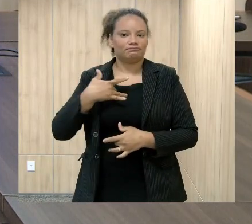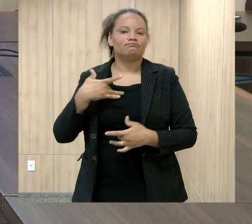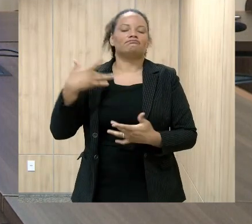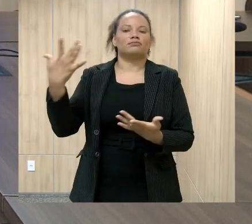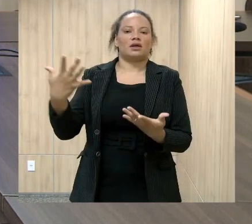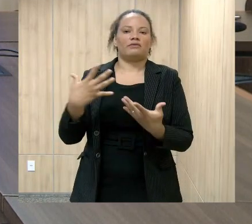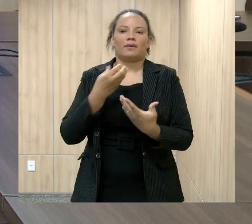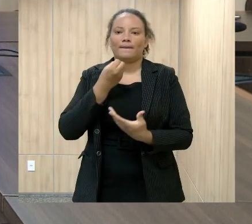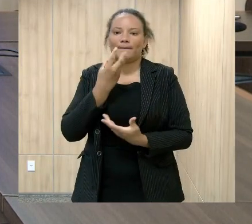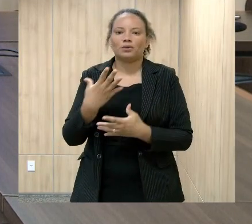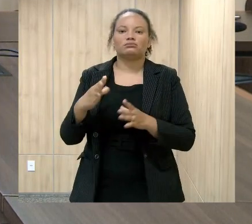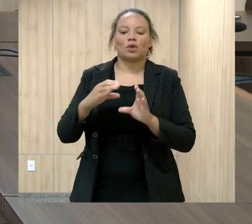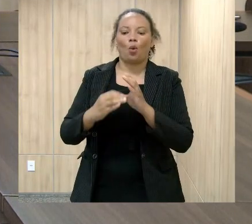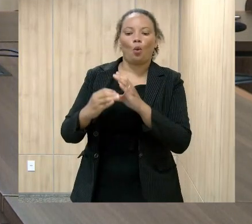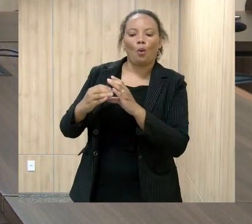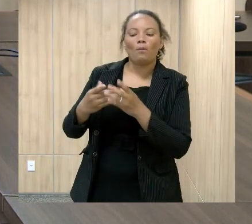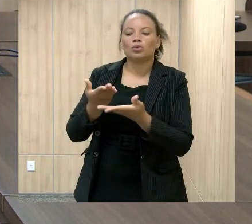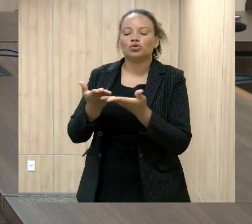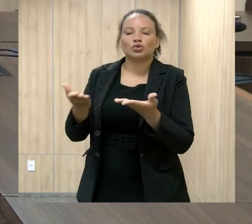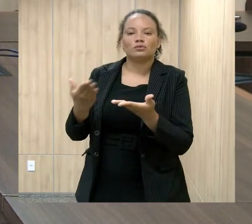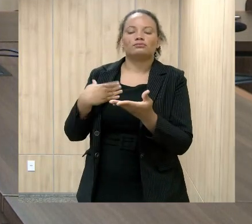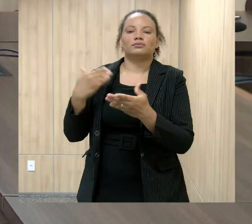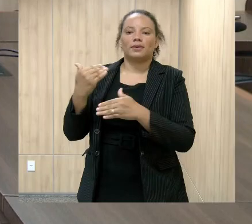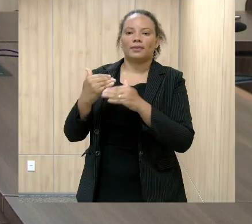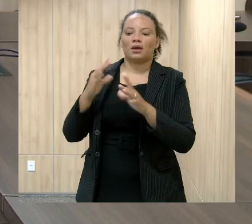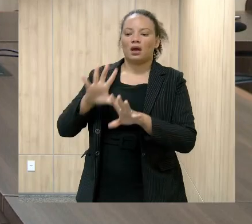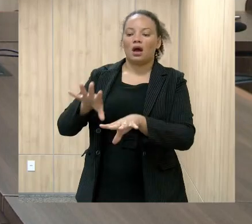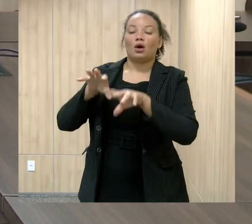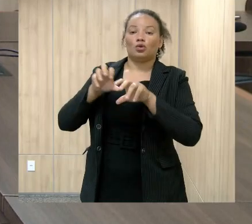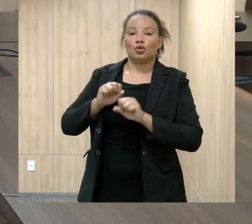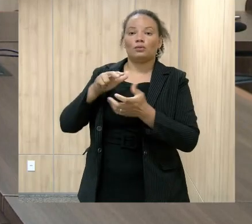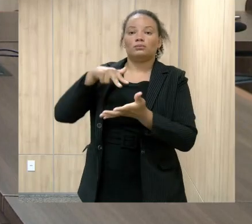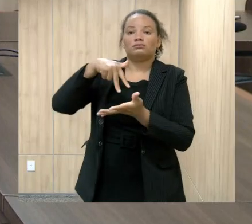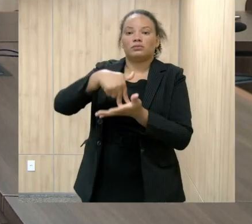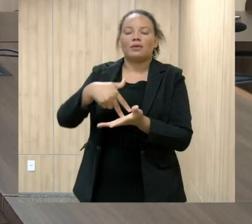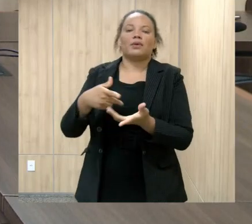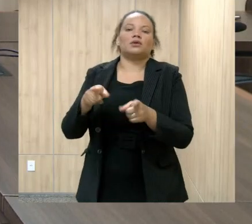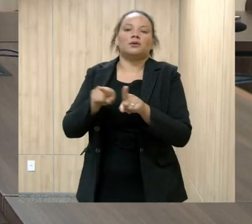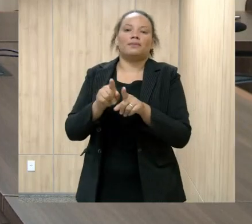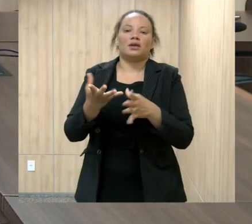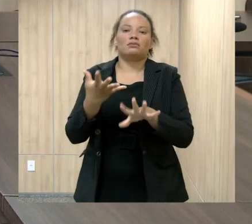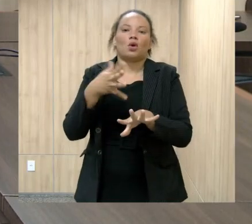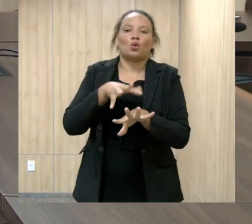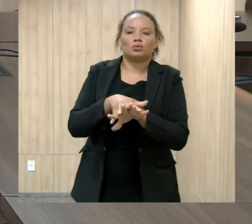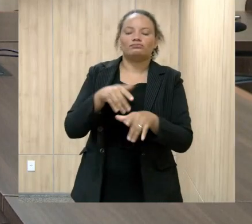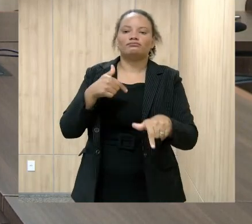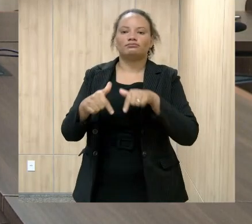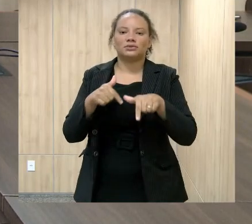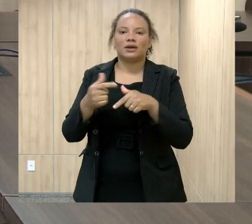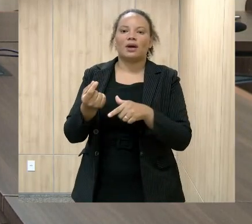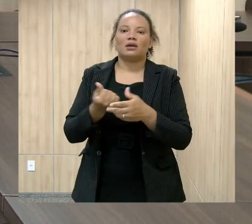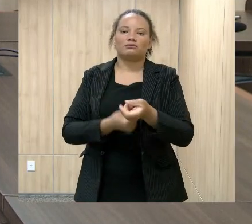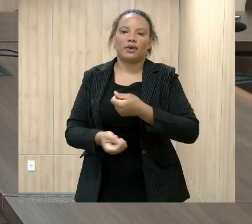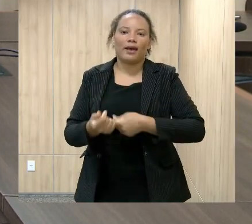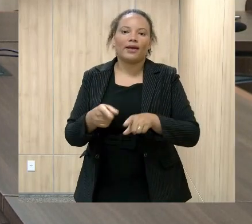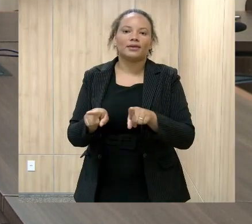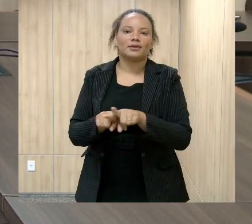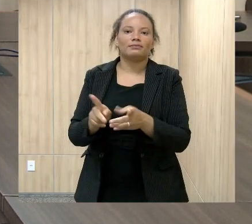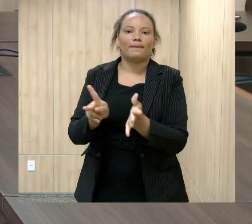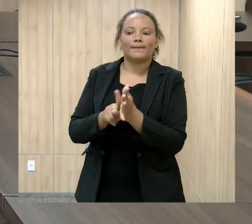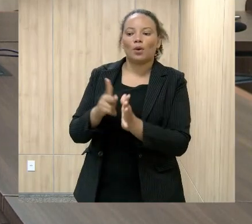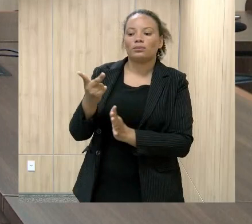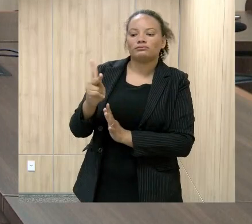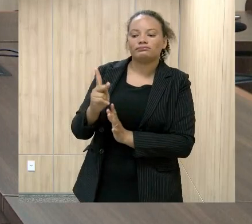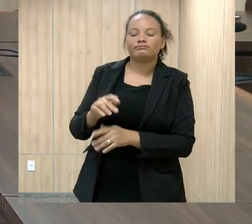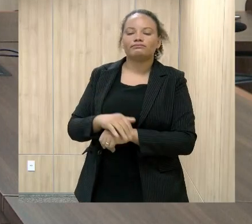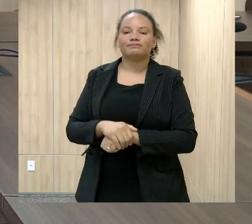agroecologia e segurança alimentar nutricional autonomia Econômica inclusão produtiva do Trabalho e Renda saúde